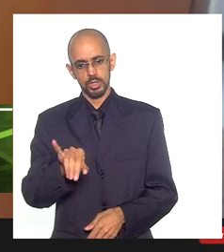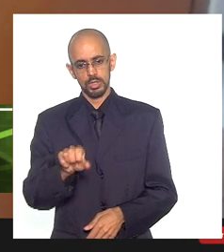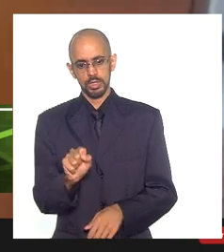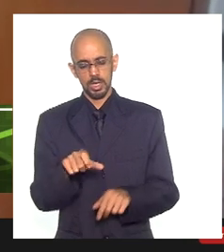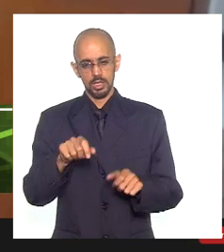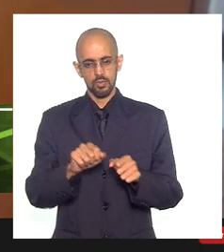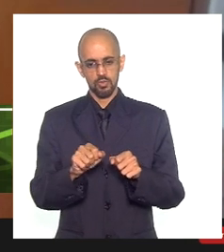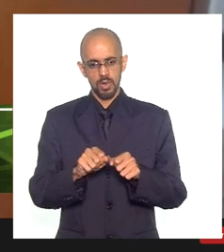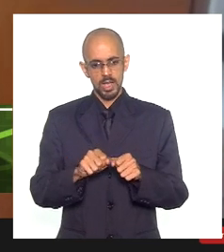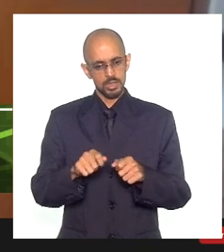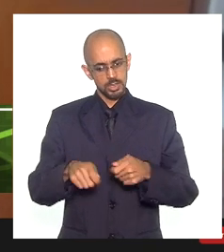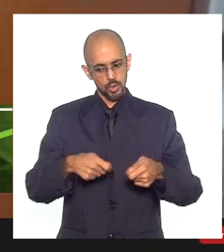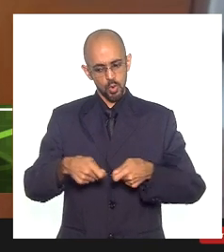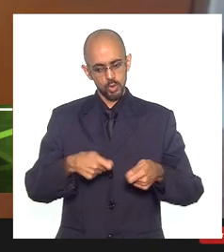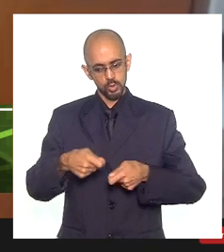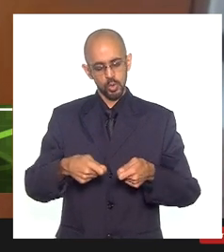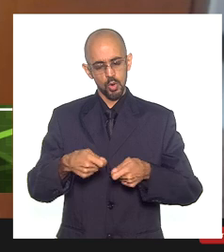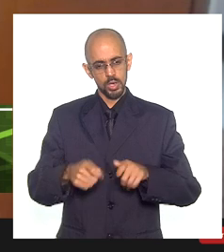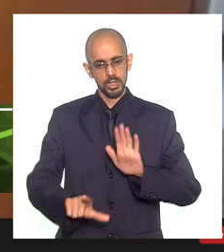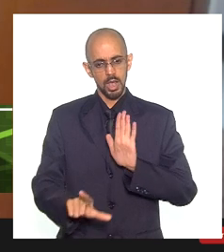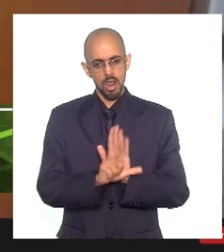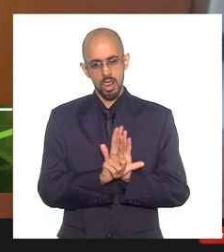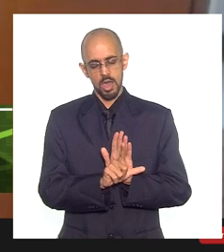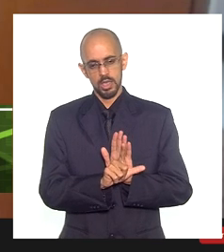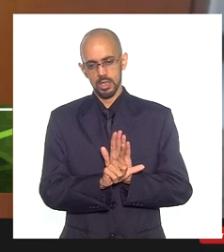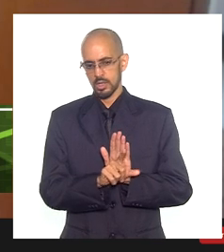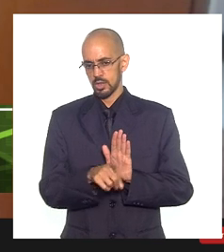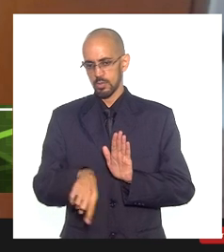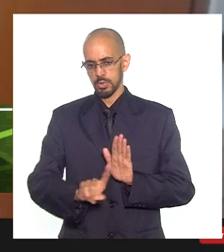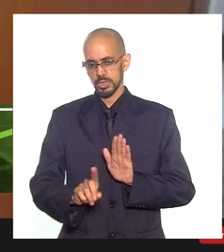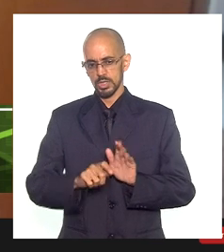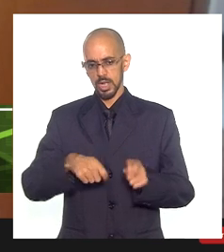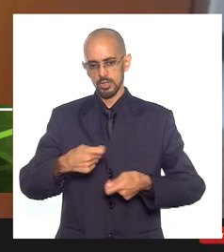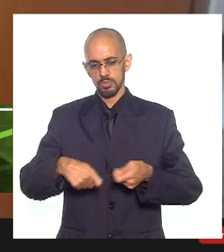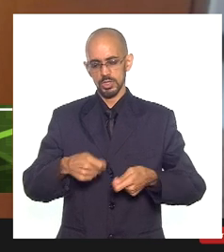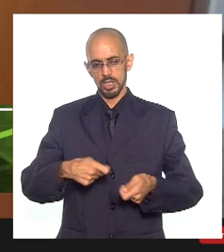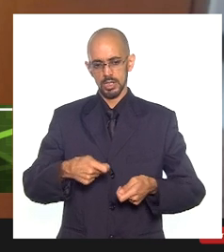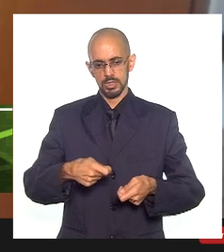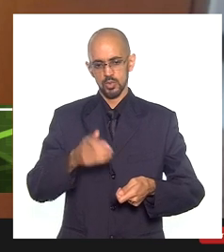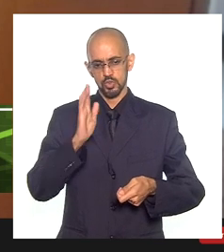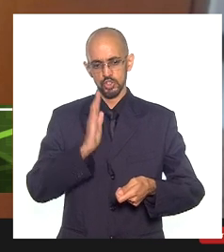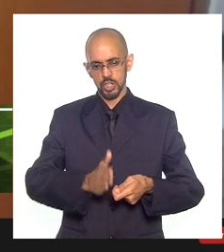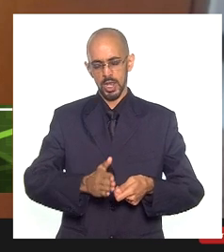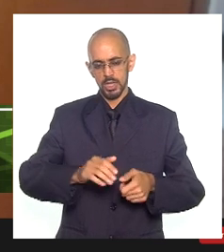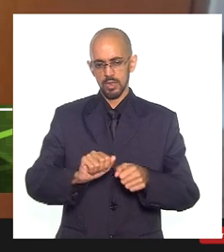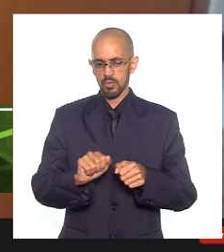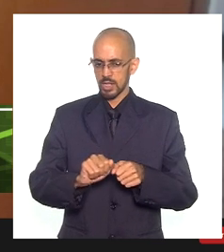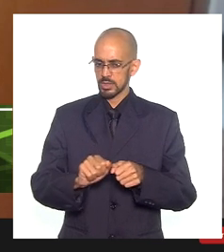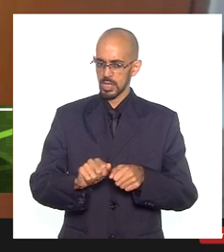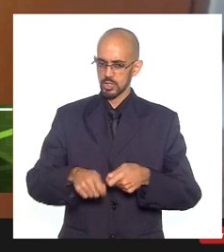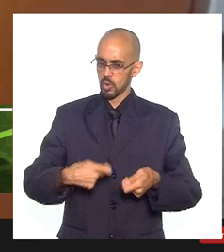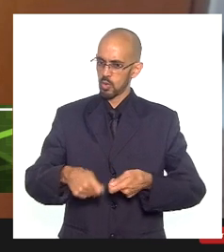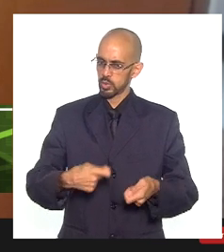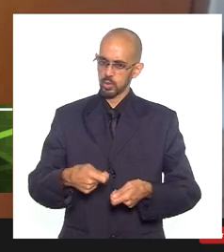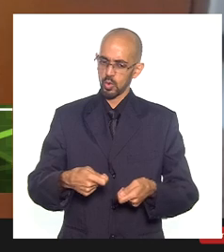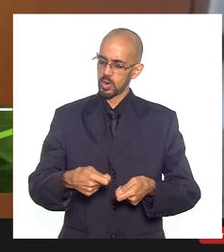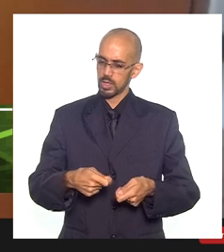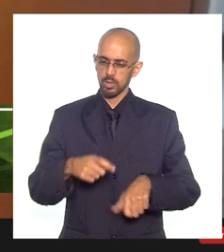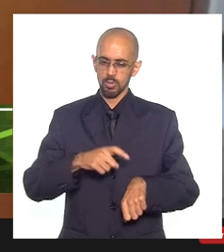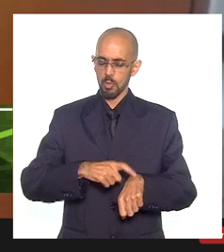não há sentido da administração direta refazer esse controle por ocasião da publicação.